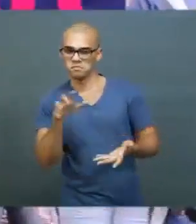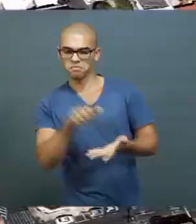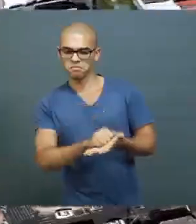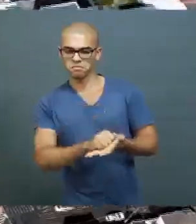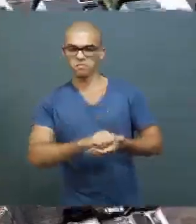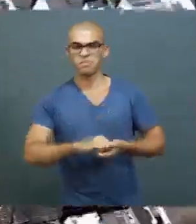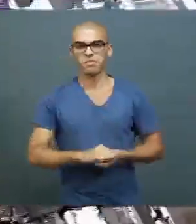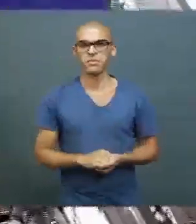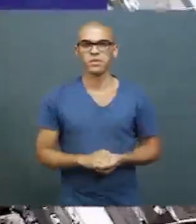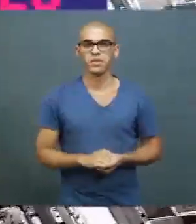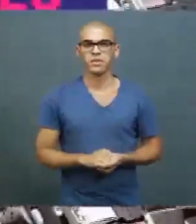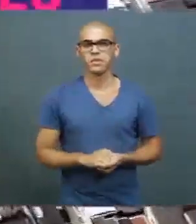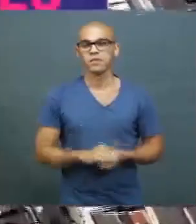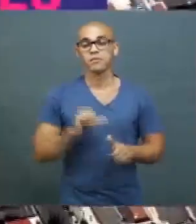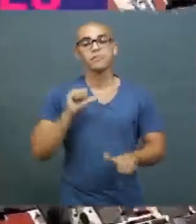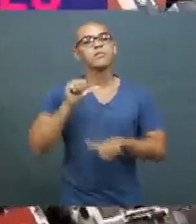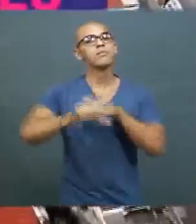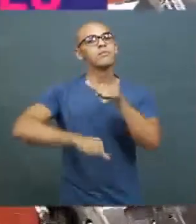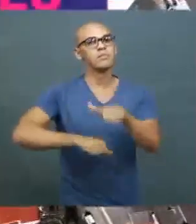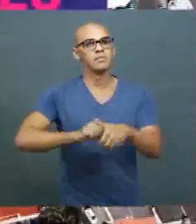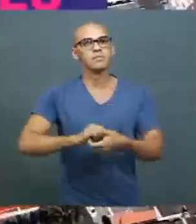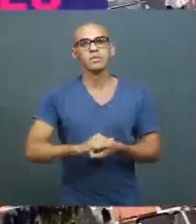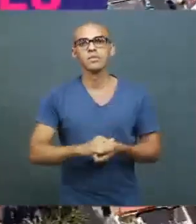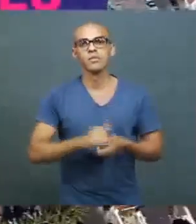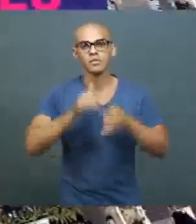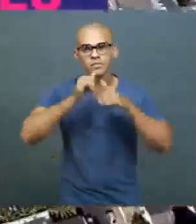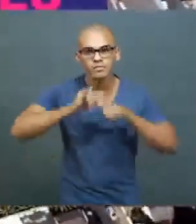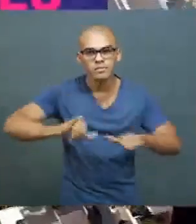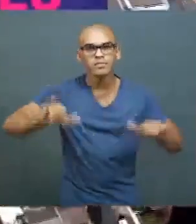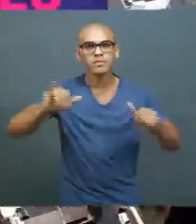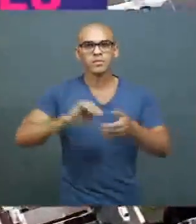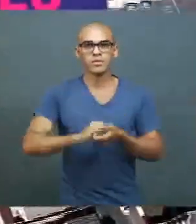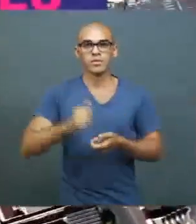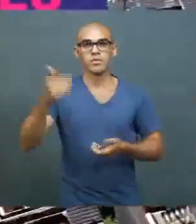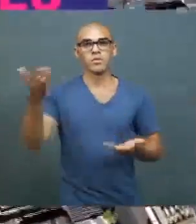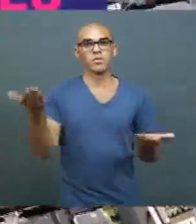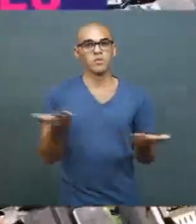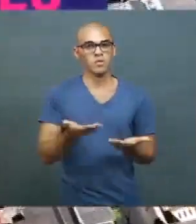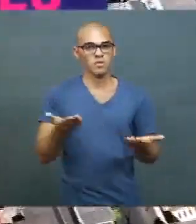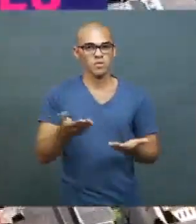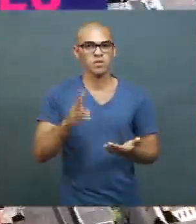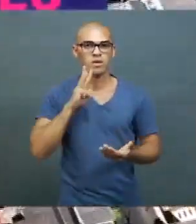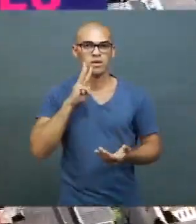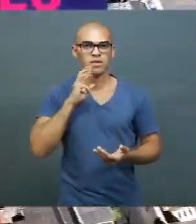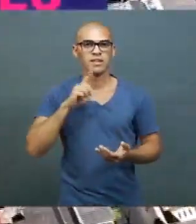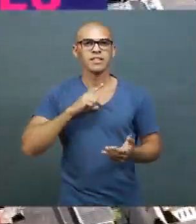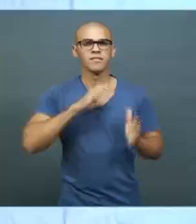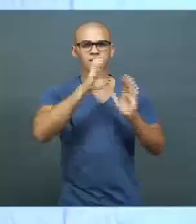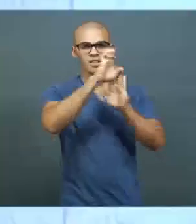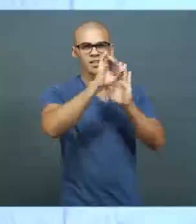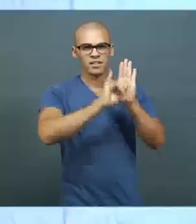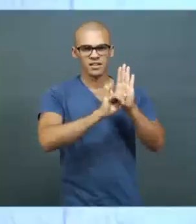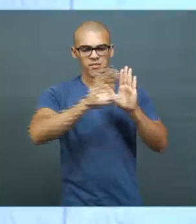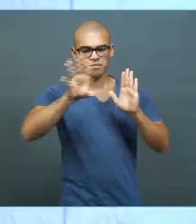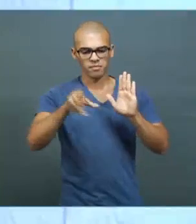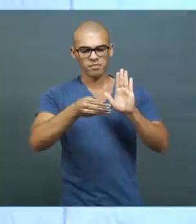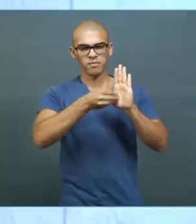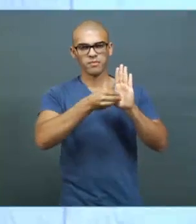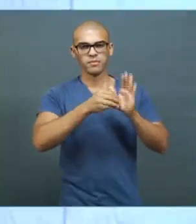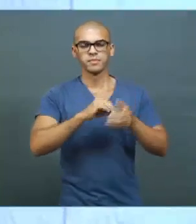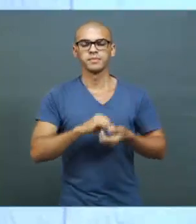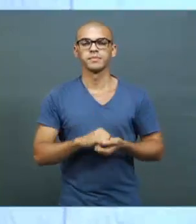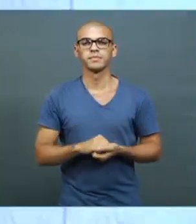A alteração no cronograma na divulgação foi nesta terça-feira por meio da retificação no edital de